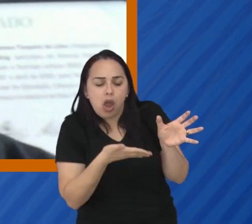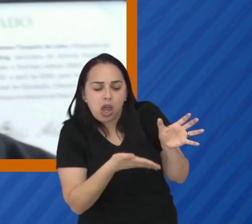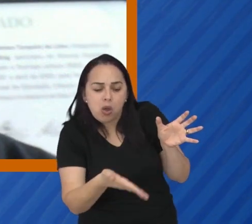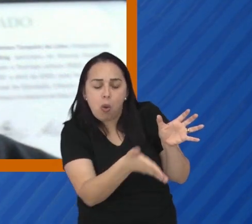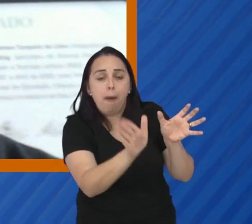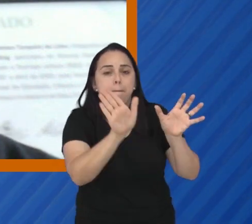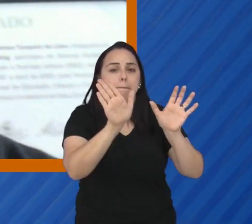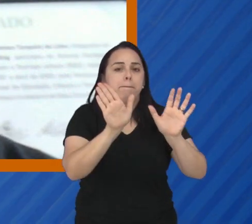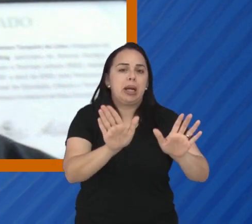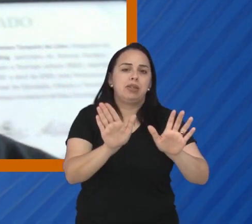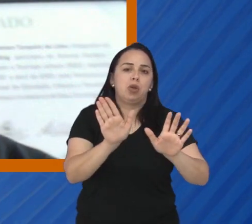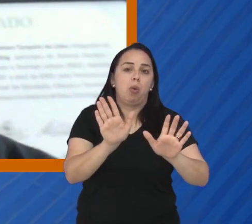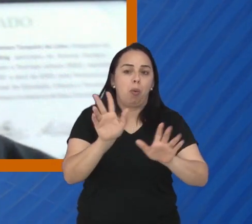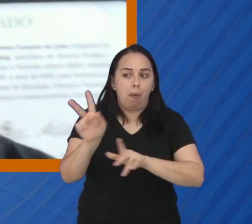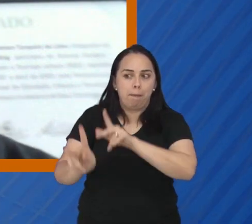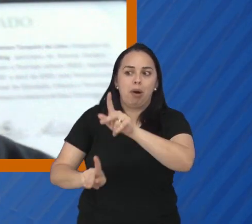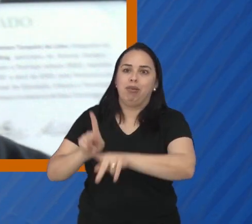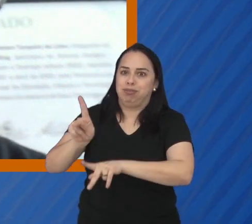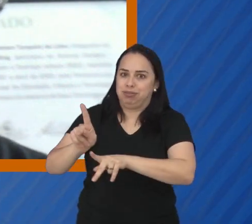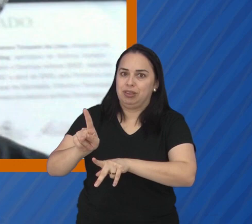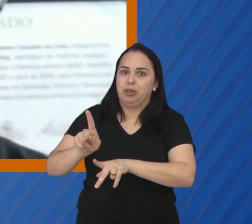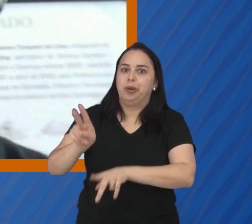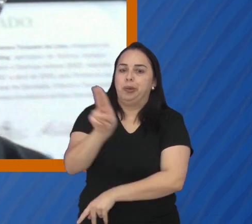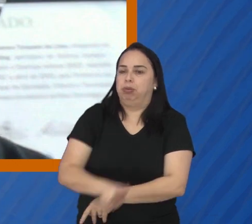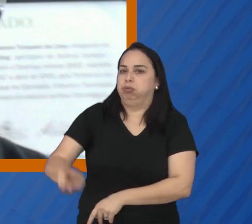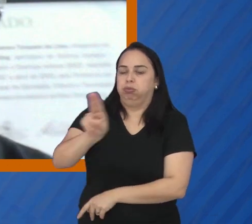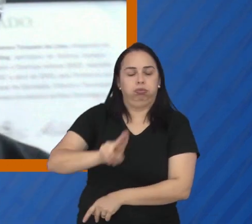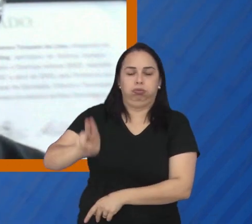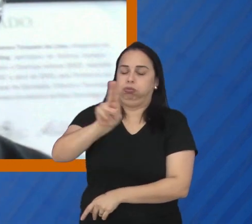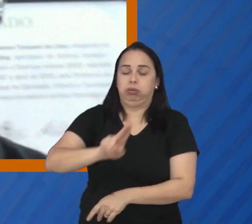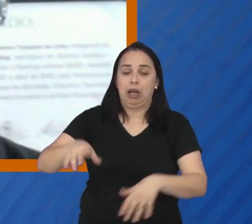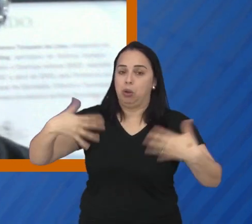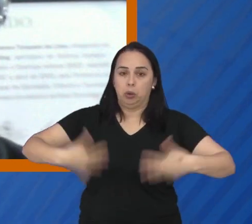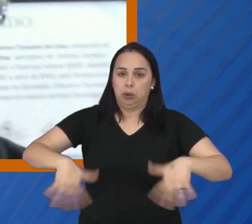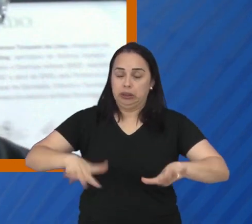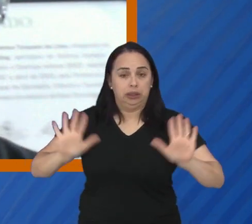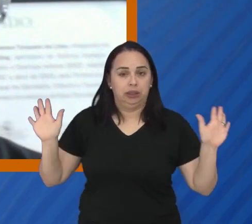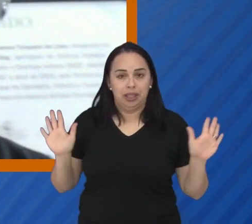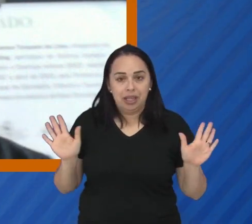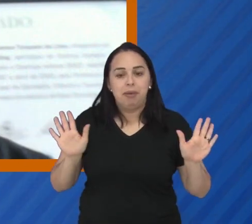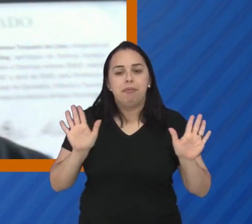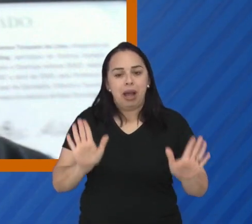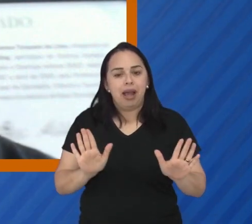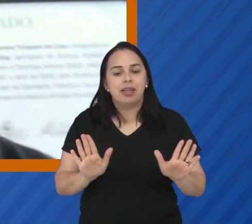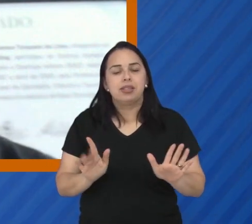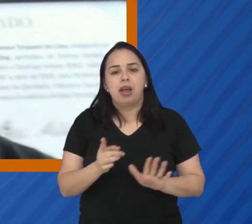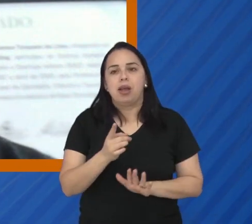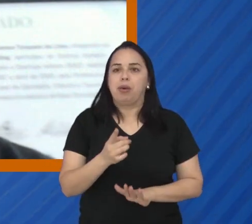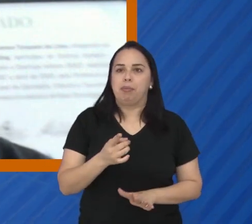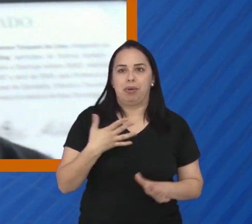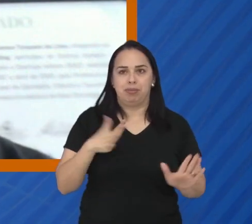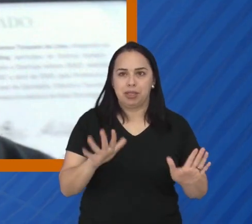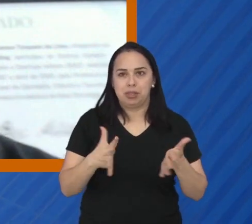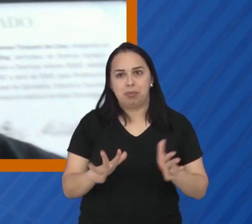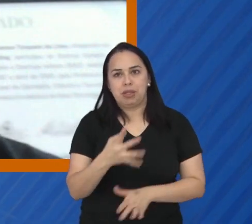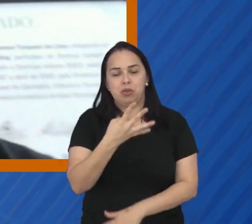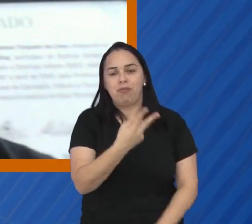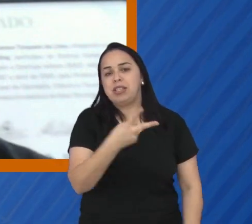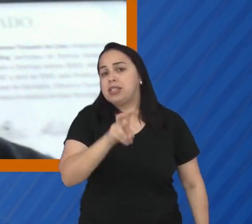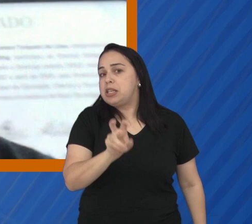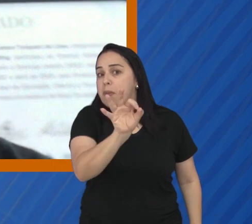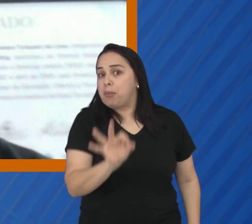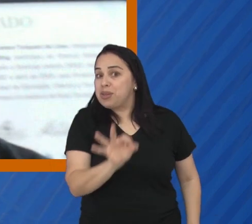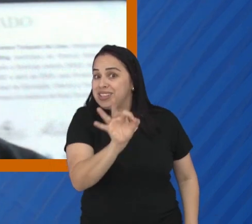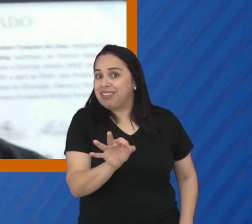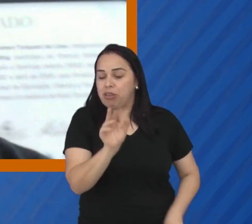ainda é um povo que desperdiça muito dessa água. E a gente tem mais de 1/4 da população que não tem acesso